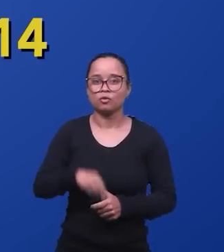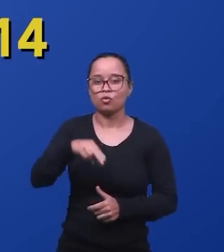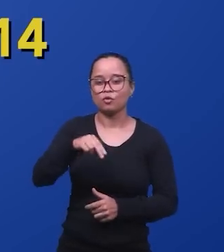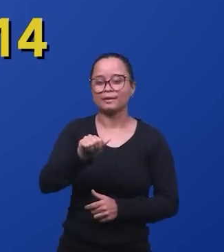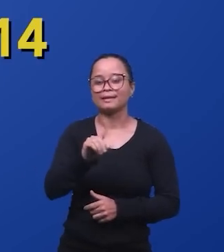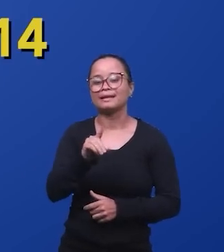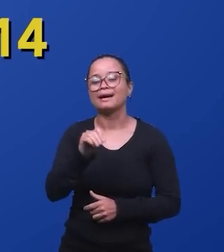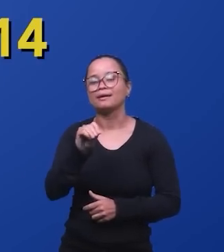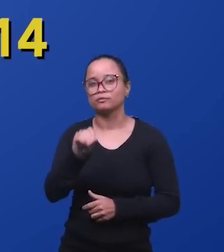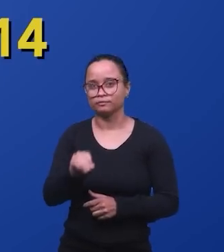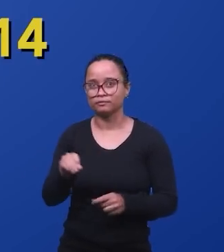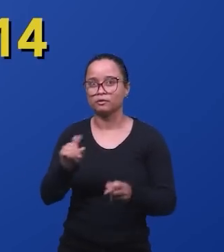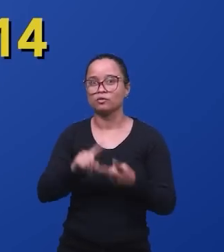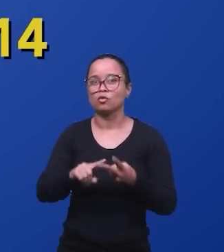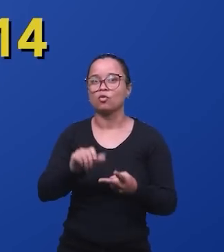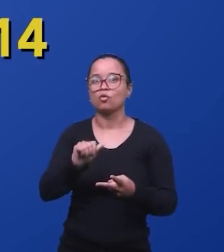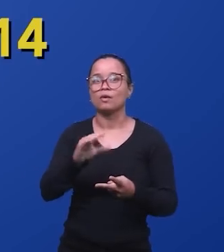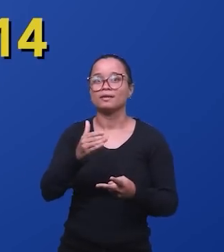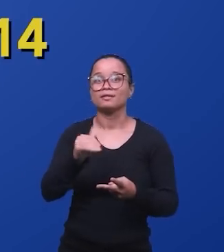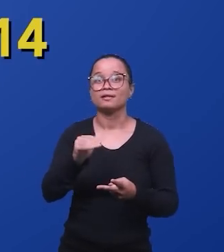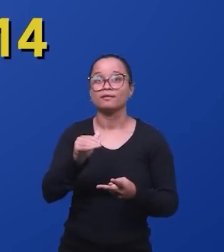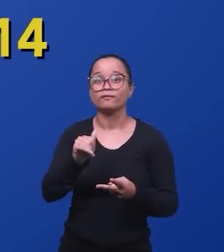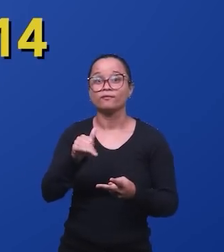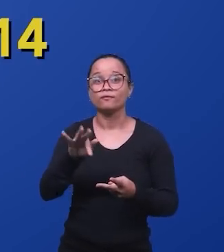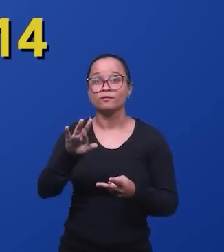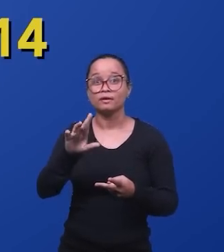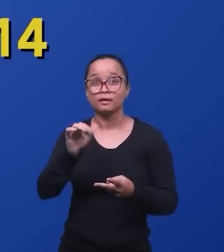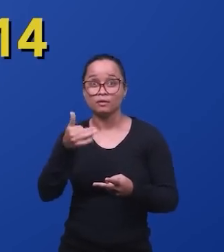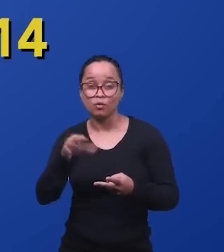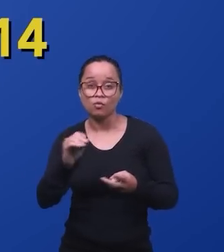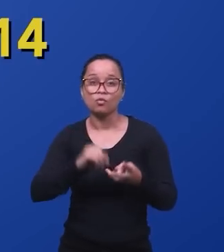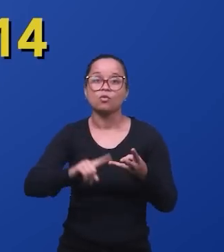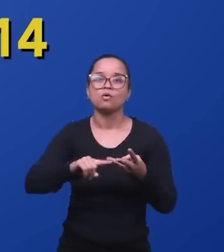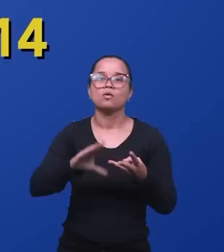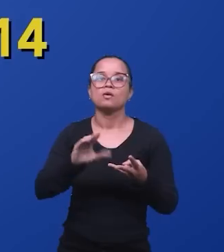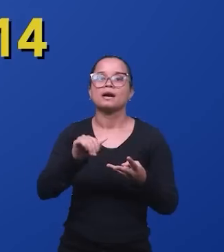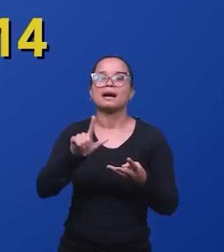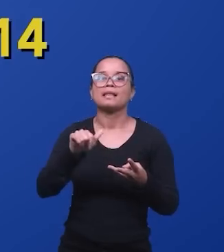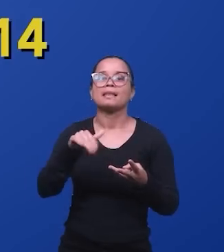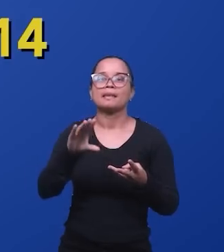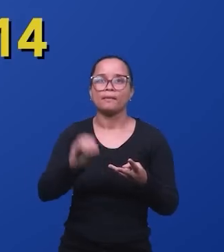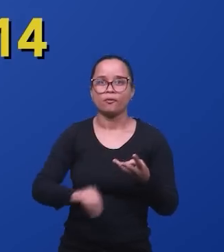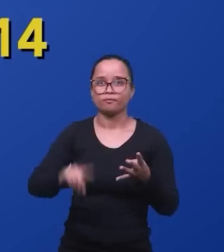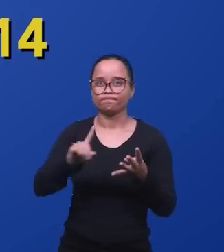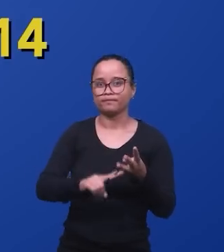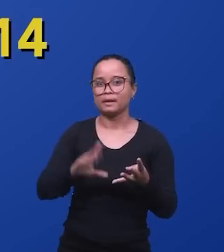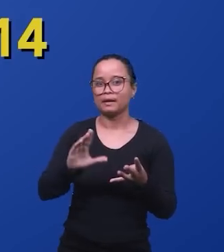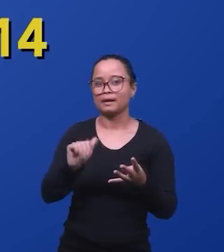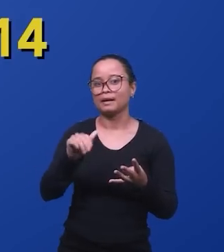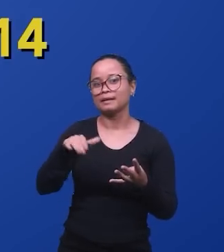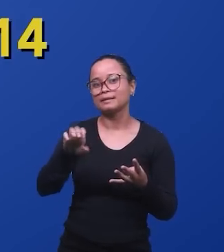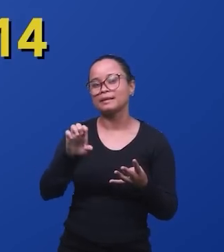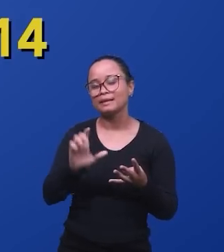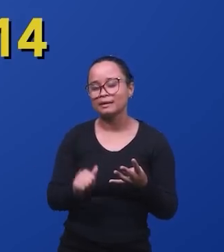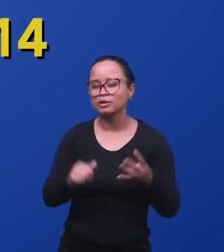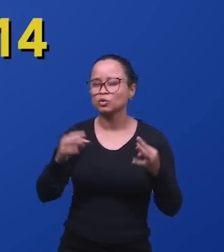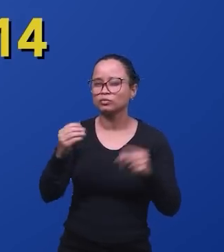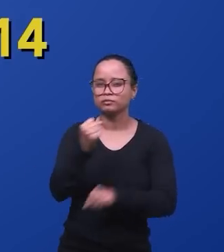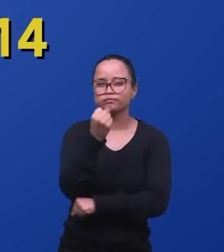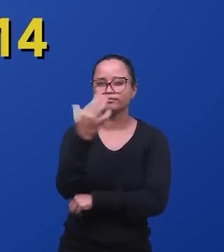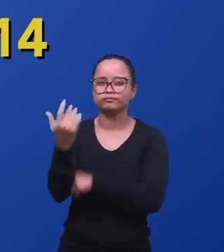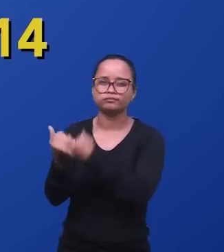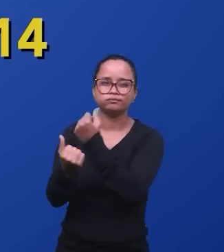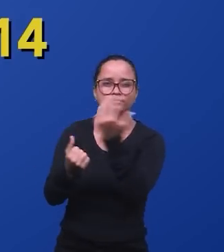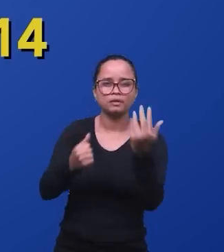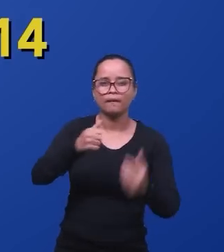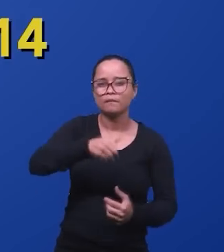e o açafrão, o cálamo e a canela, com toda a sorte de árvores de